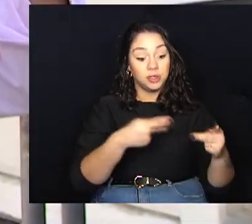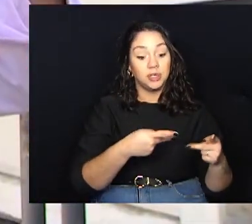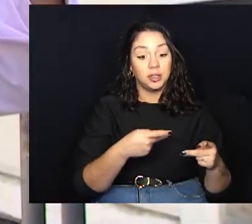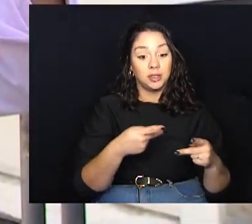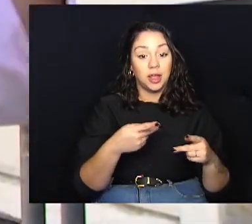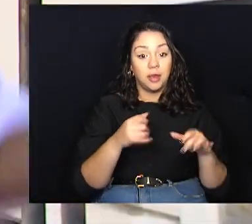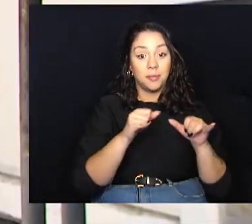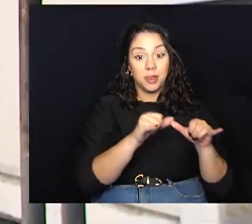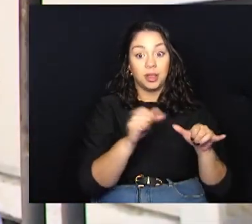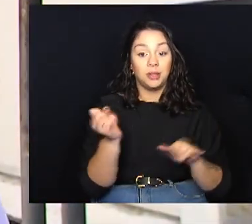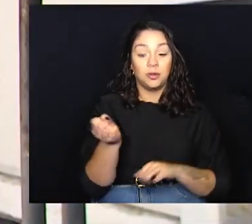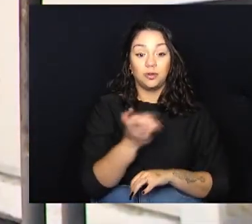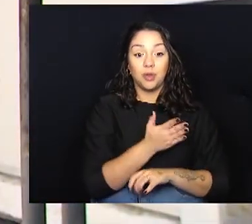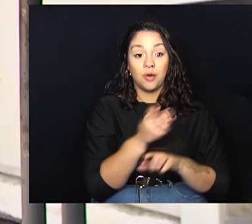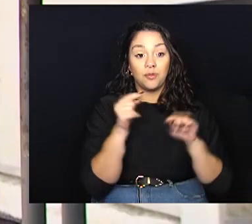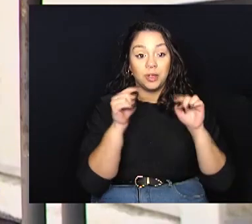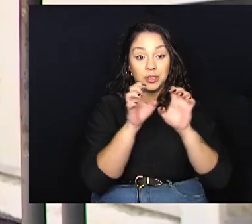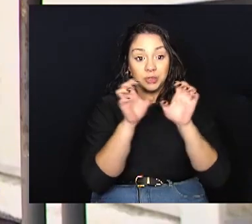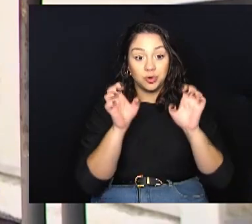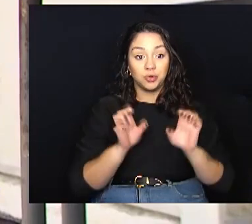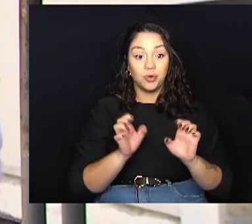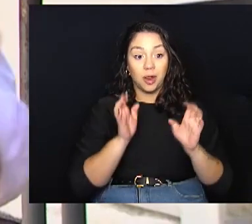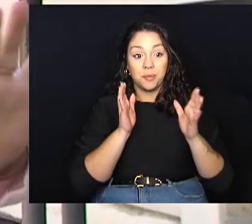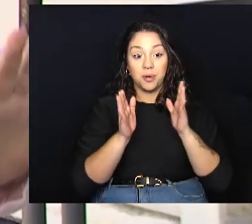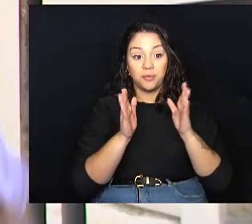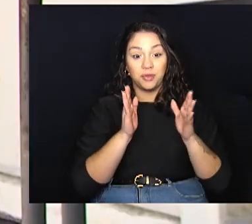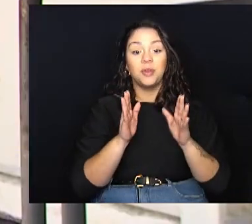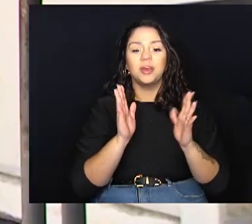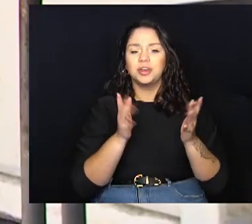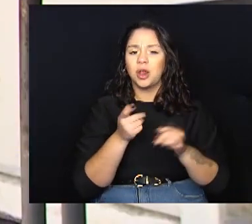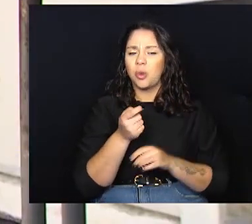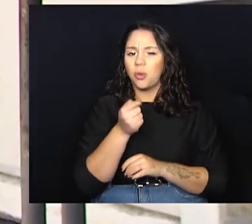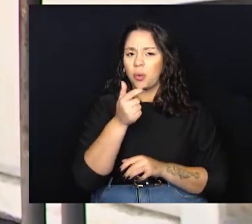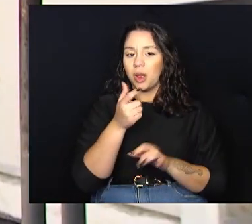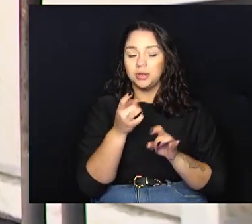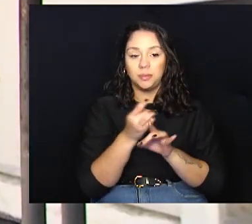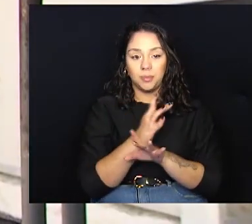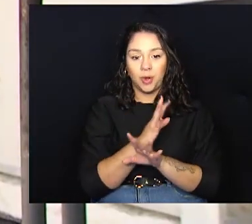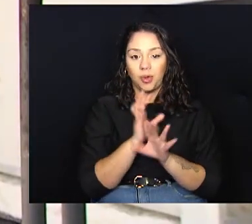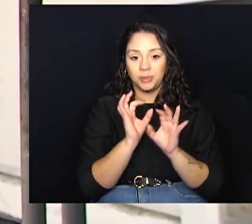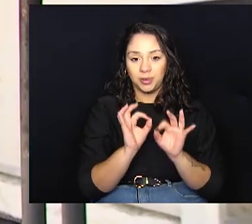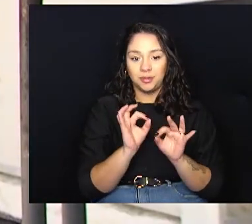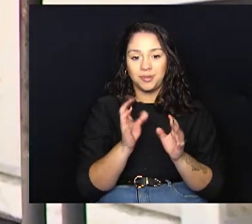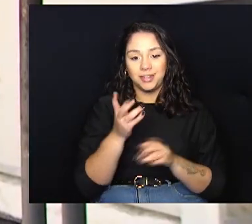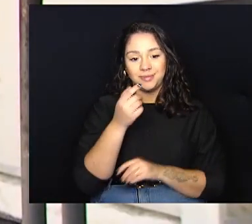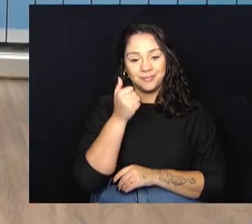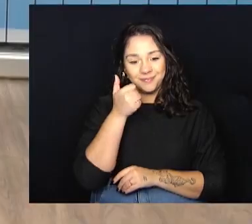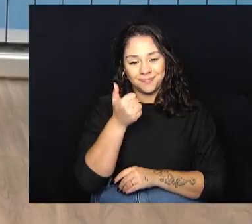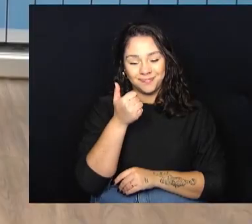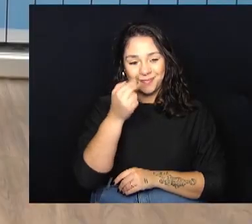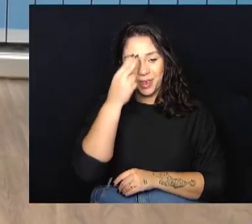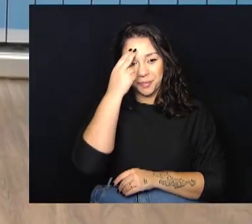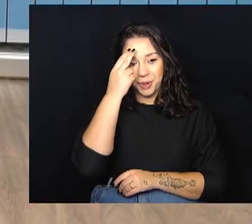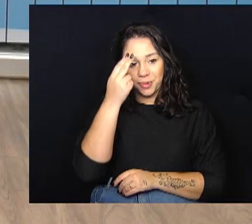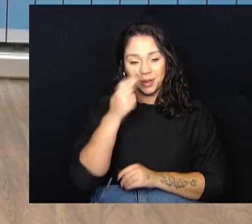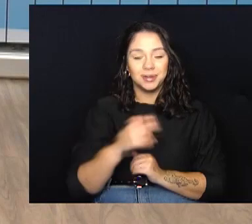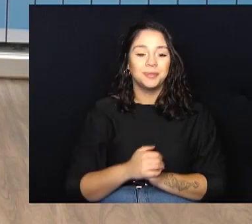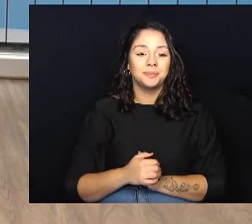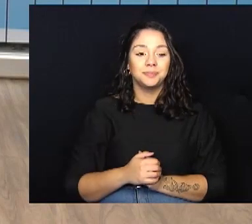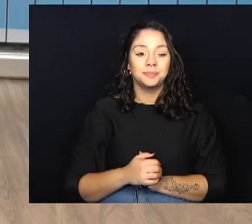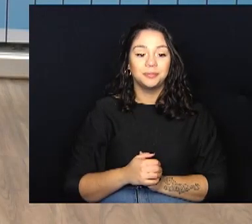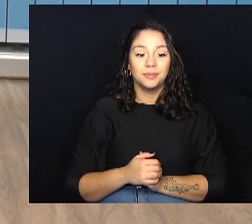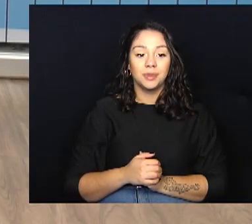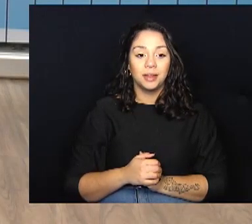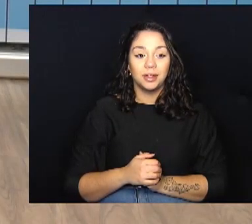não é aqui nessa estrutura provisória que já tá quase prontinha viu o Gabriel Castro é isso